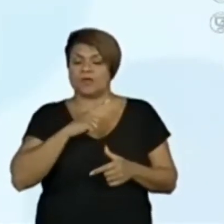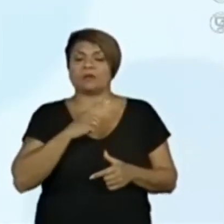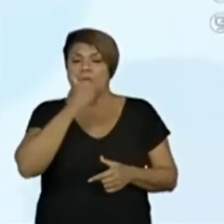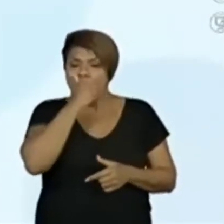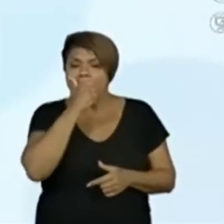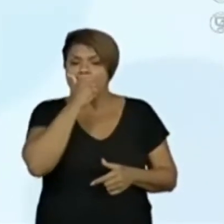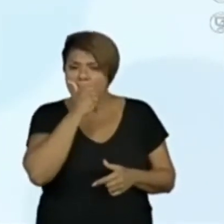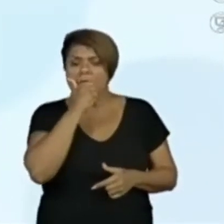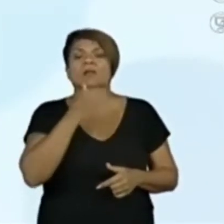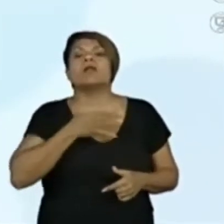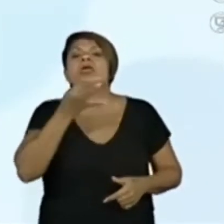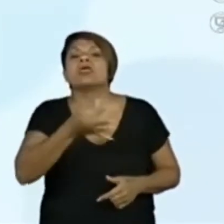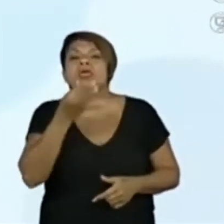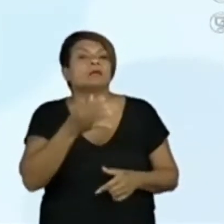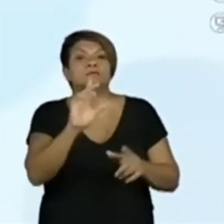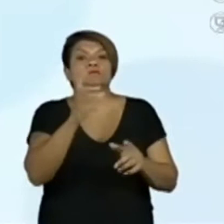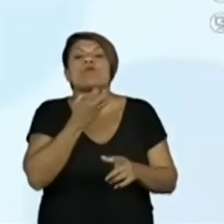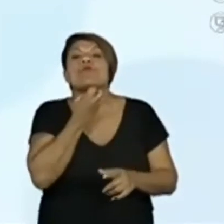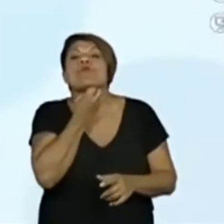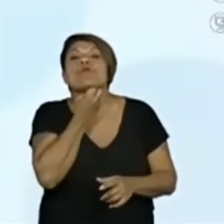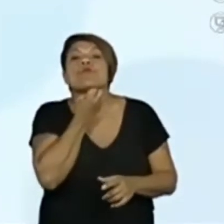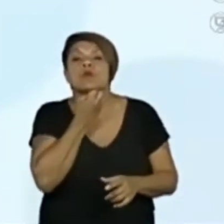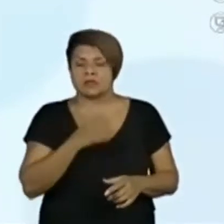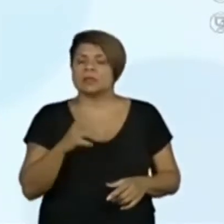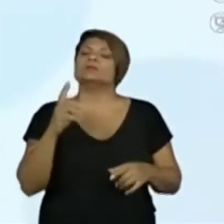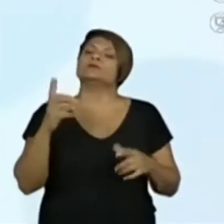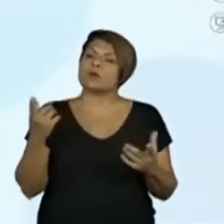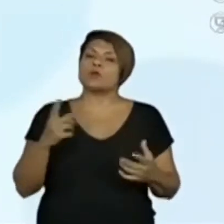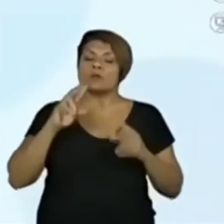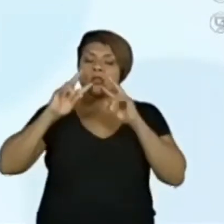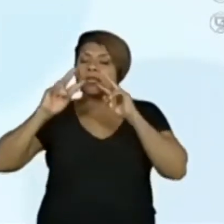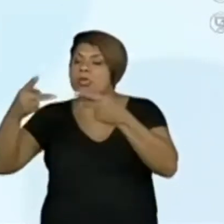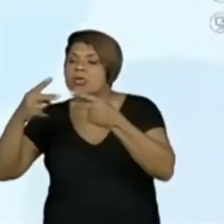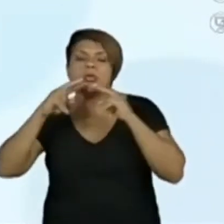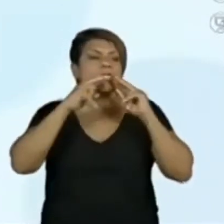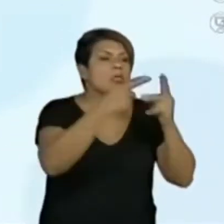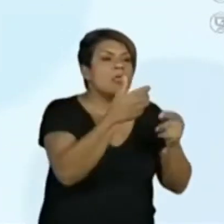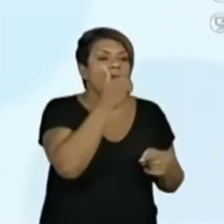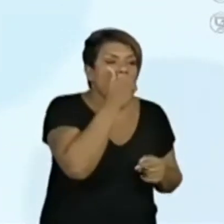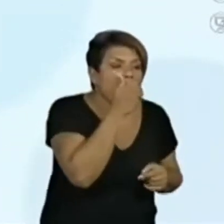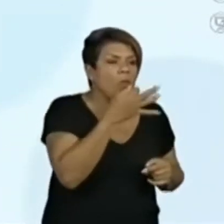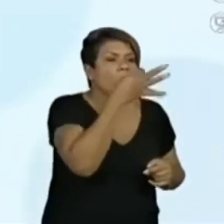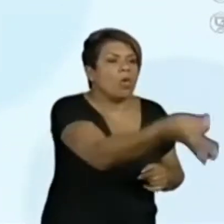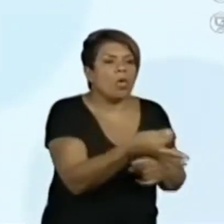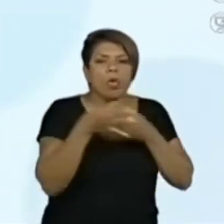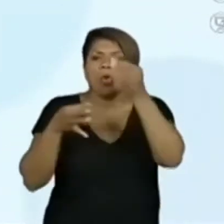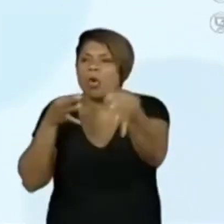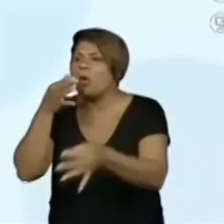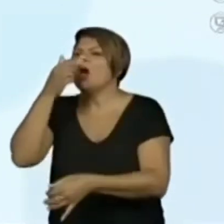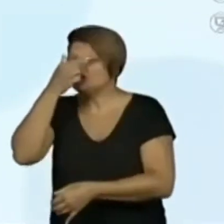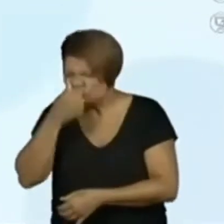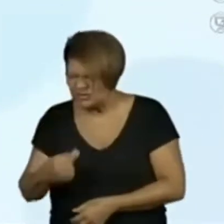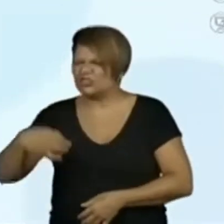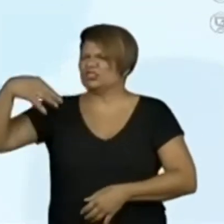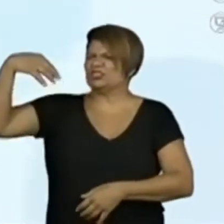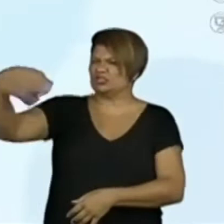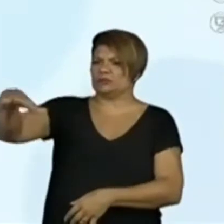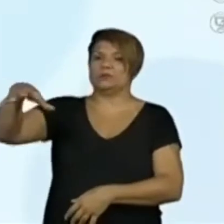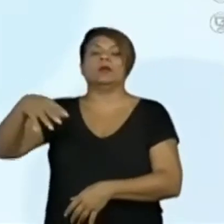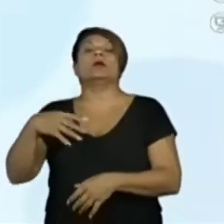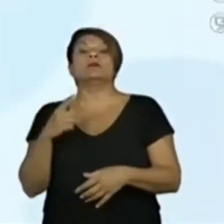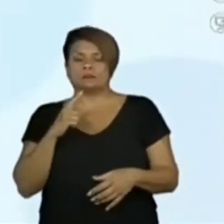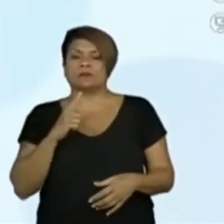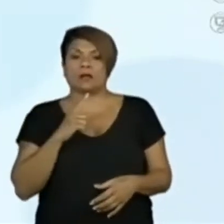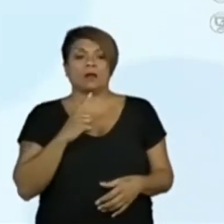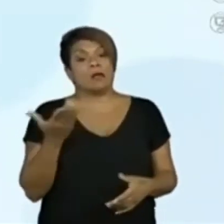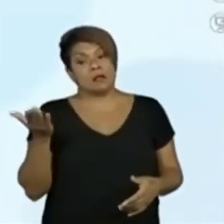tosse seca. É transmitida por tosse, espirro ou fala de uma pessoa contaminada. Em crianças com